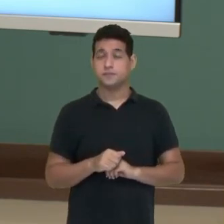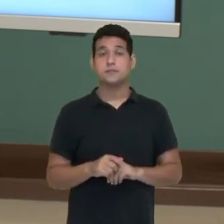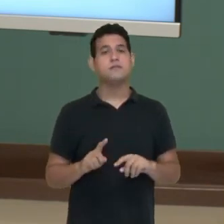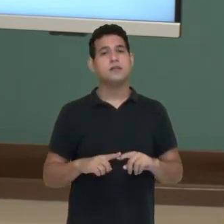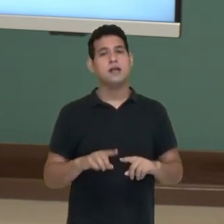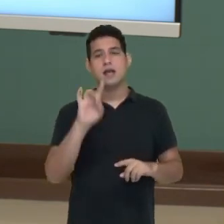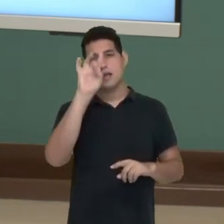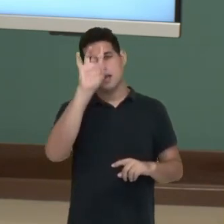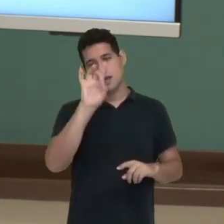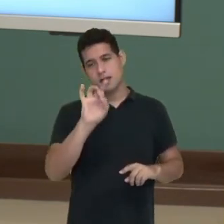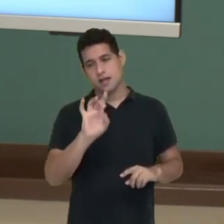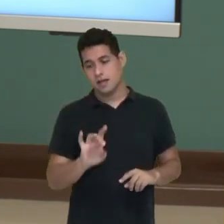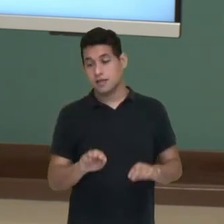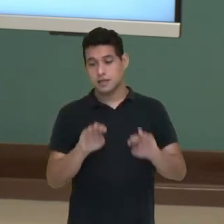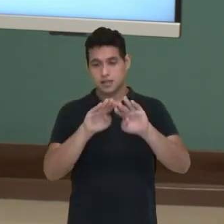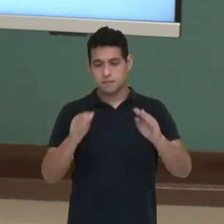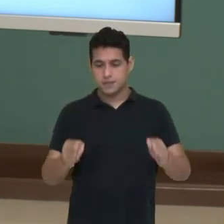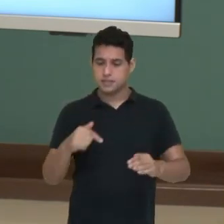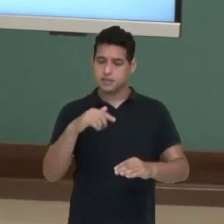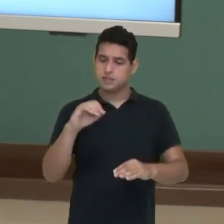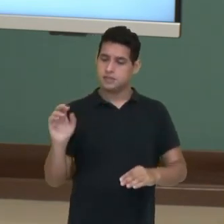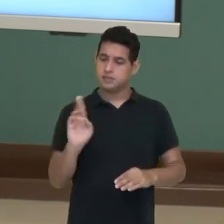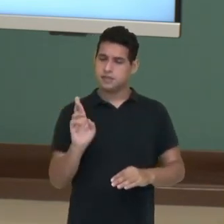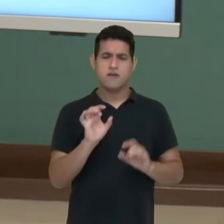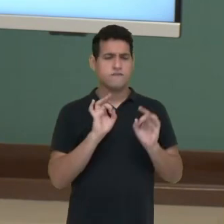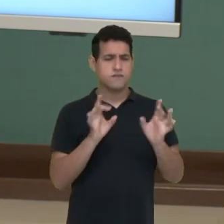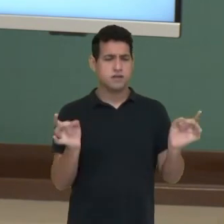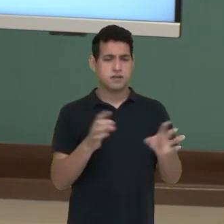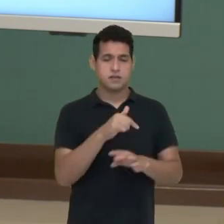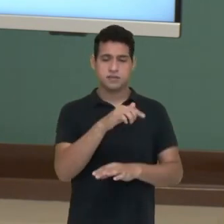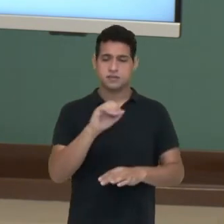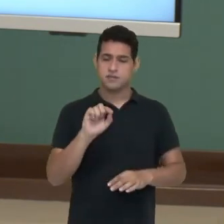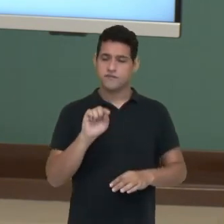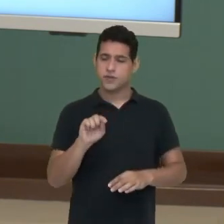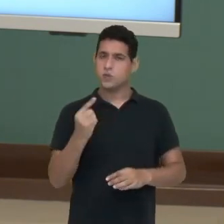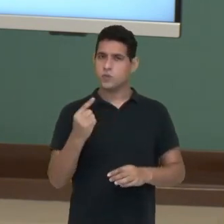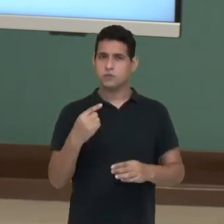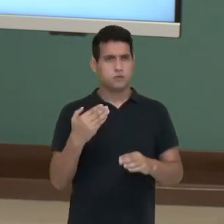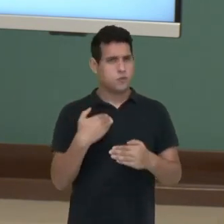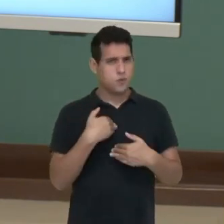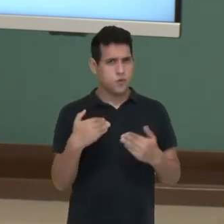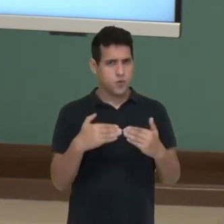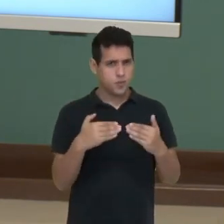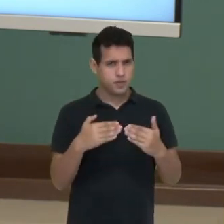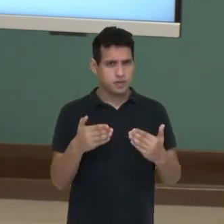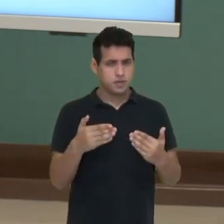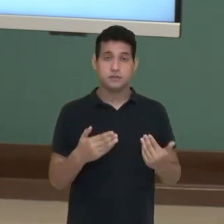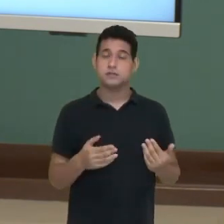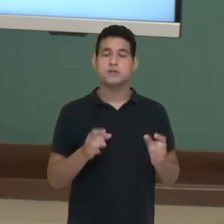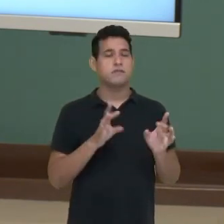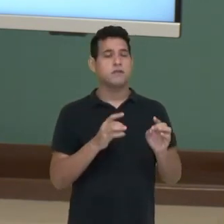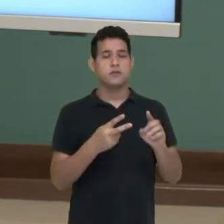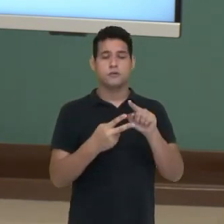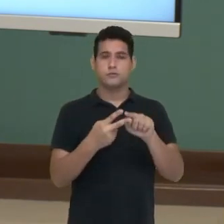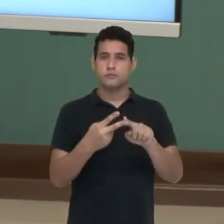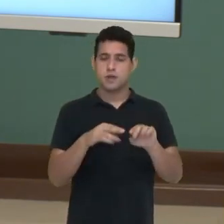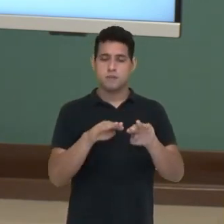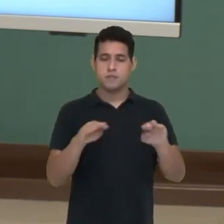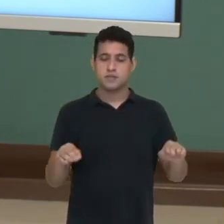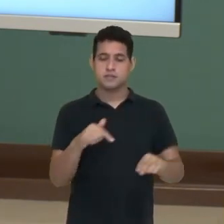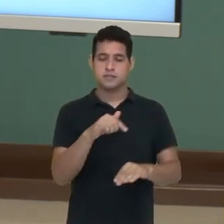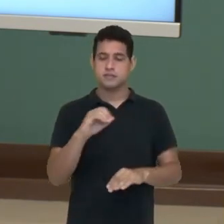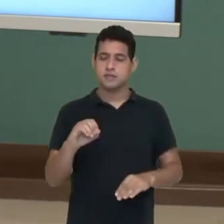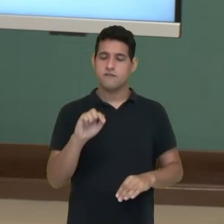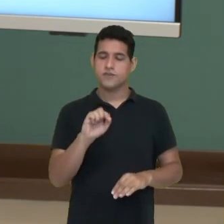Então, cada mesa, 700 reais. Vendeu uma mesa, 700 vezes 1. Faz sentido para você? Vendeu duas mesas, 700